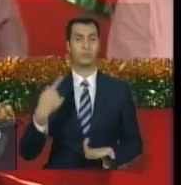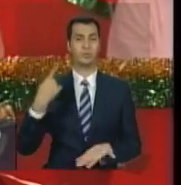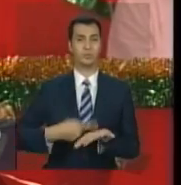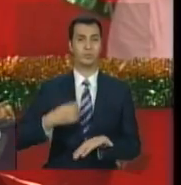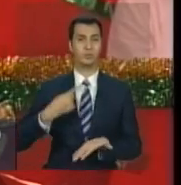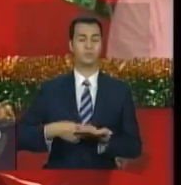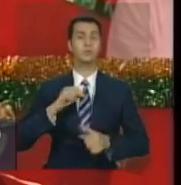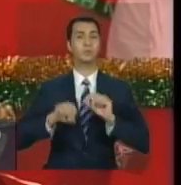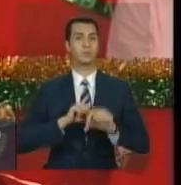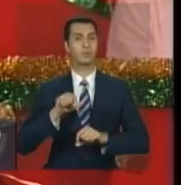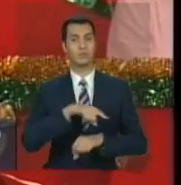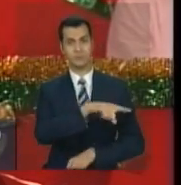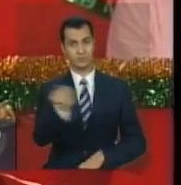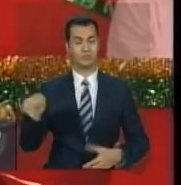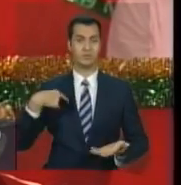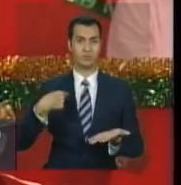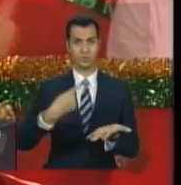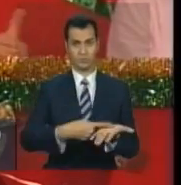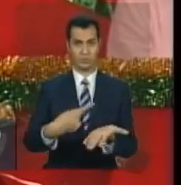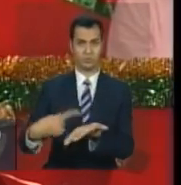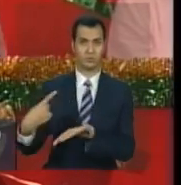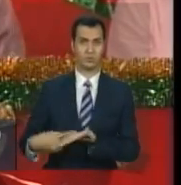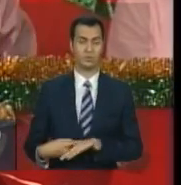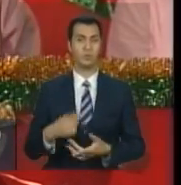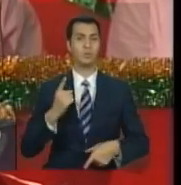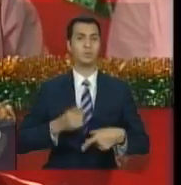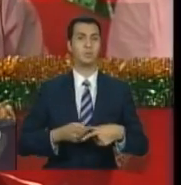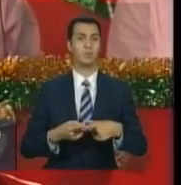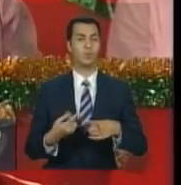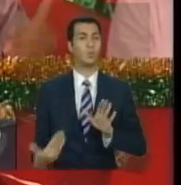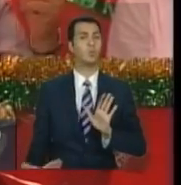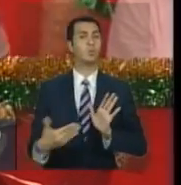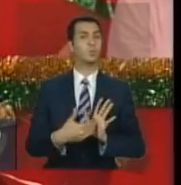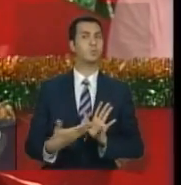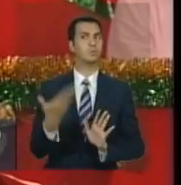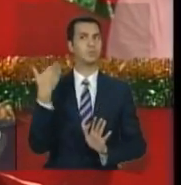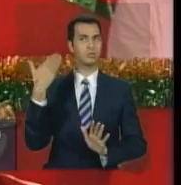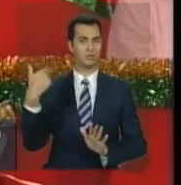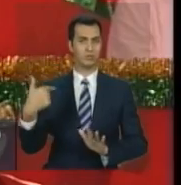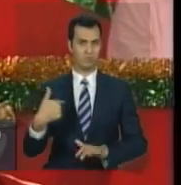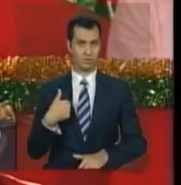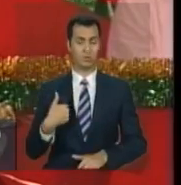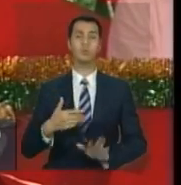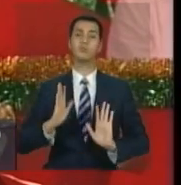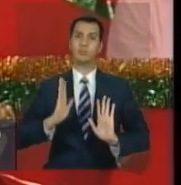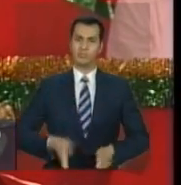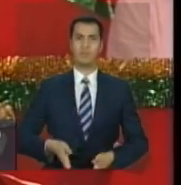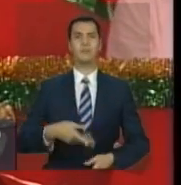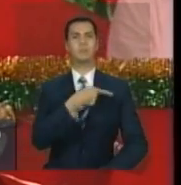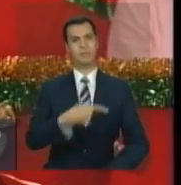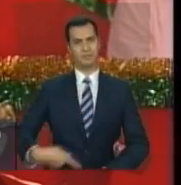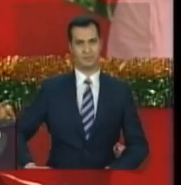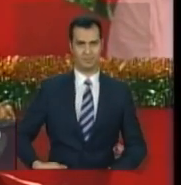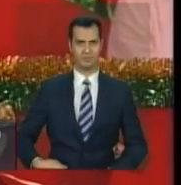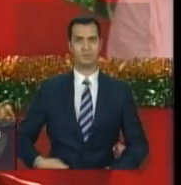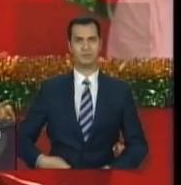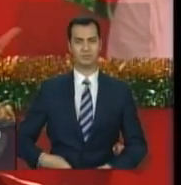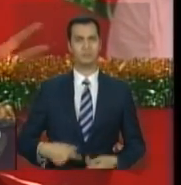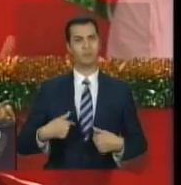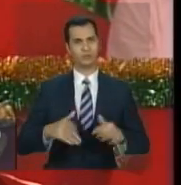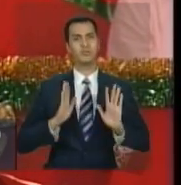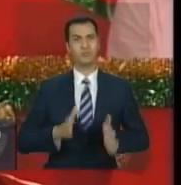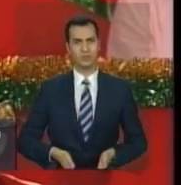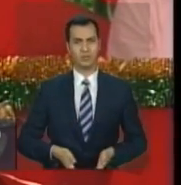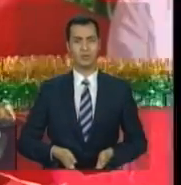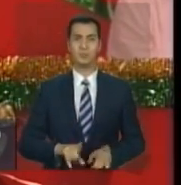que eu assumi com vocês. Porque a última vez que eu estive aqui, eu já estava eleita presidenta. Mas